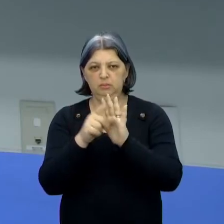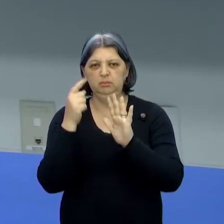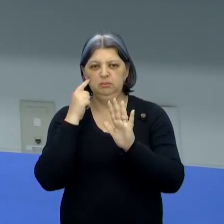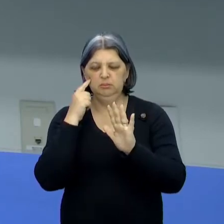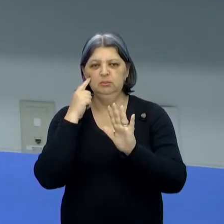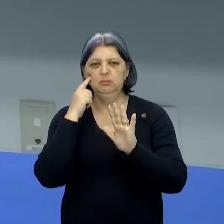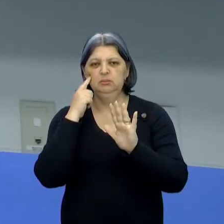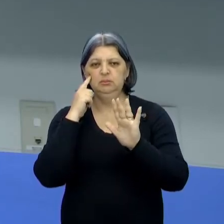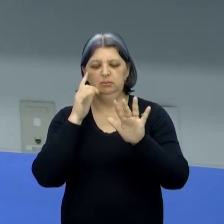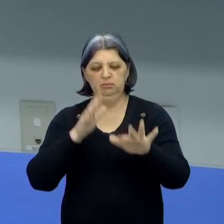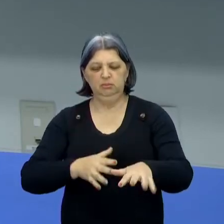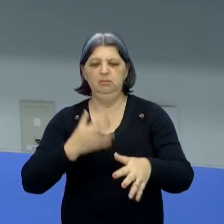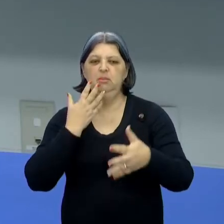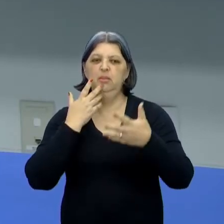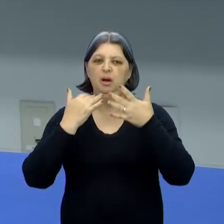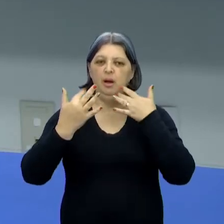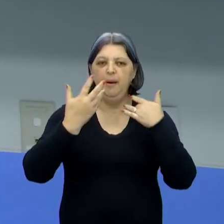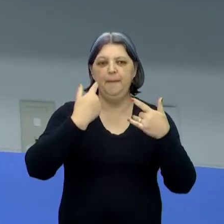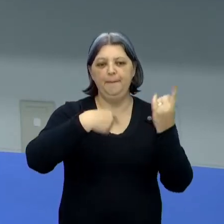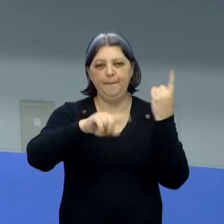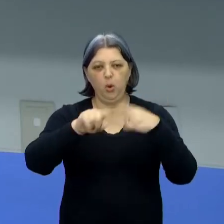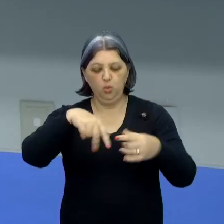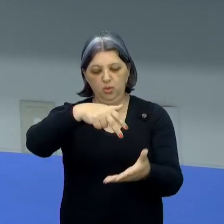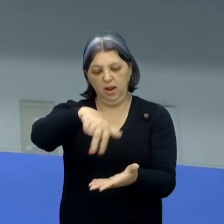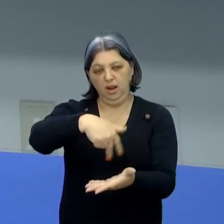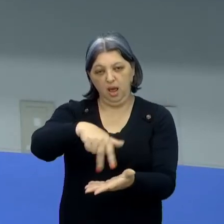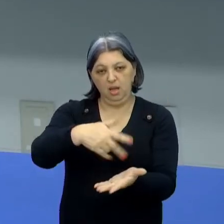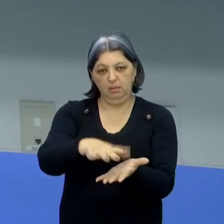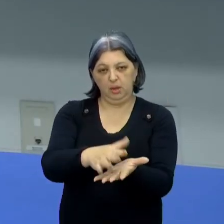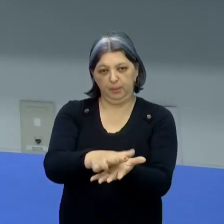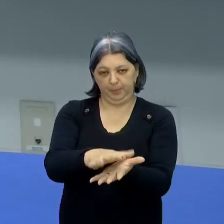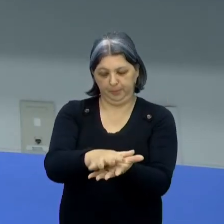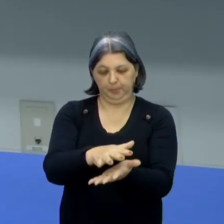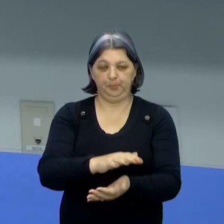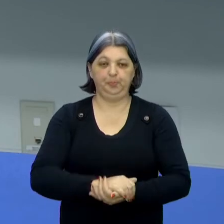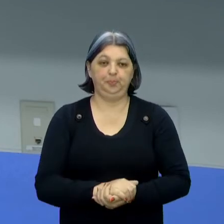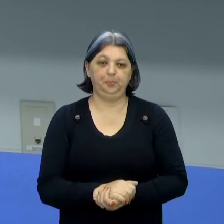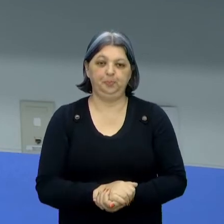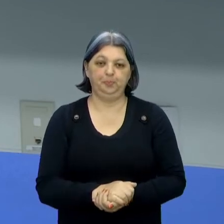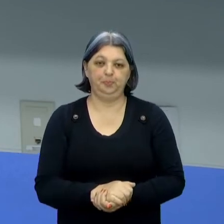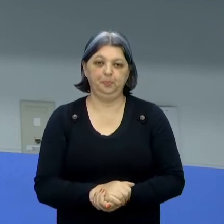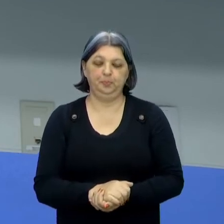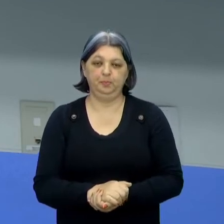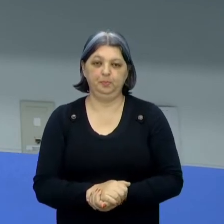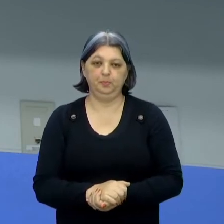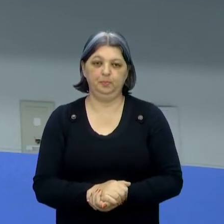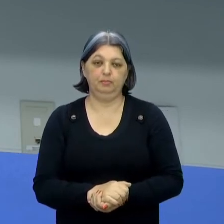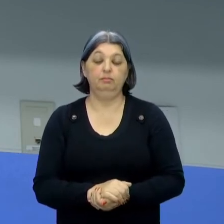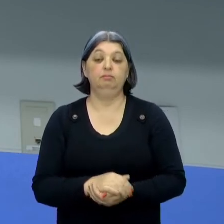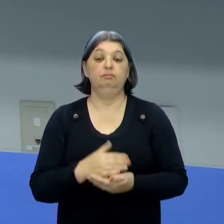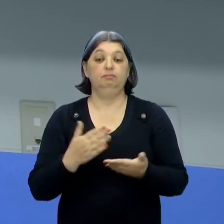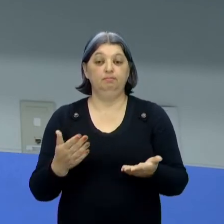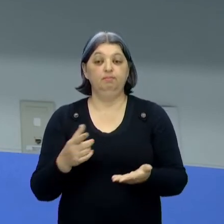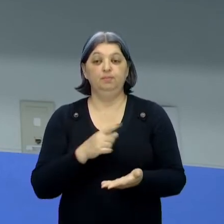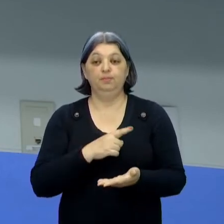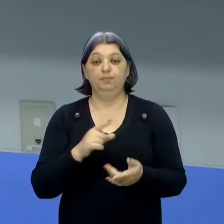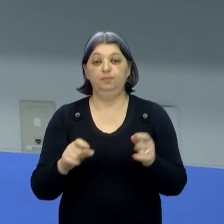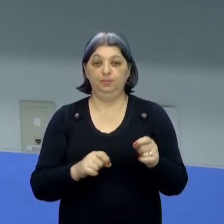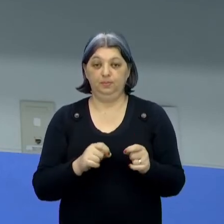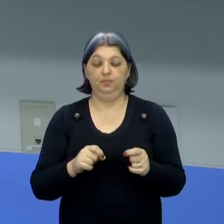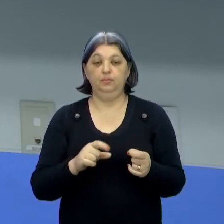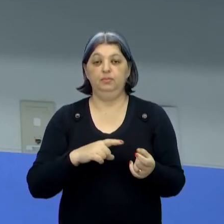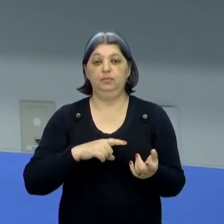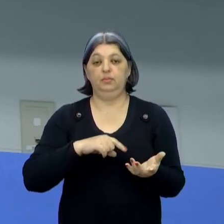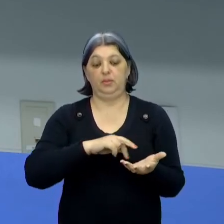apoteoses de cores, músicas, etc, etc. De qualquer forma, nós temos aí